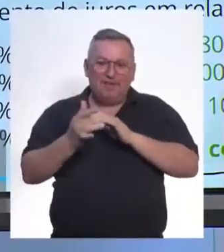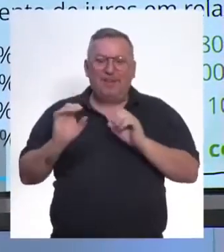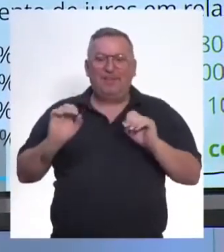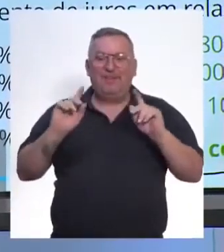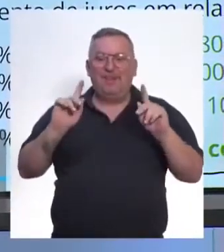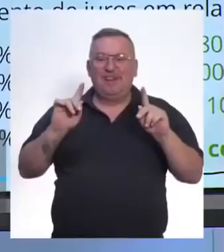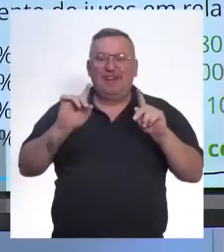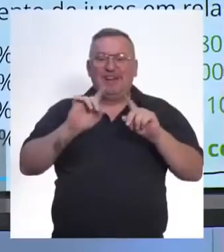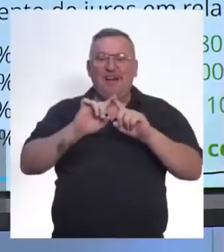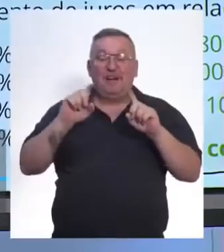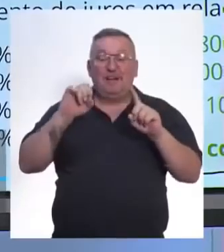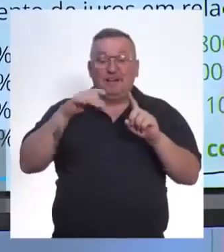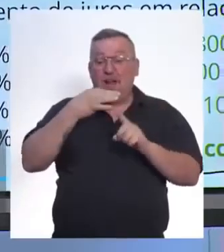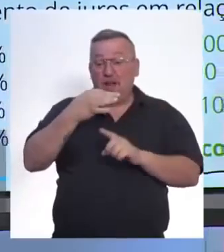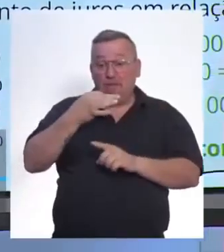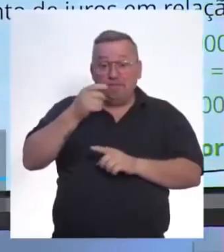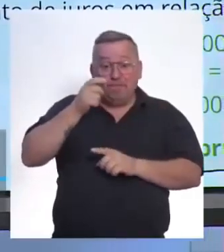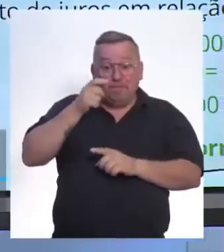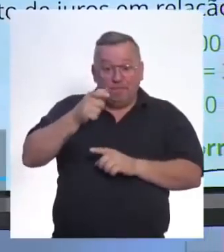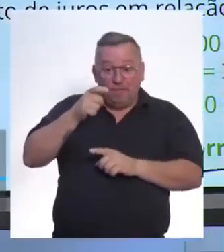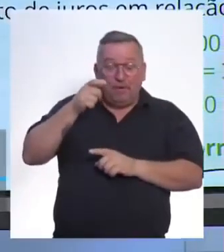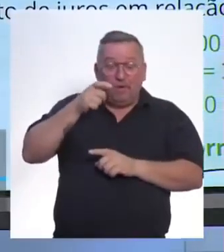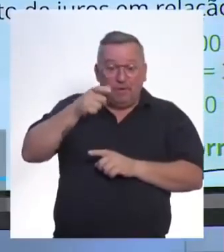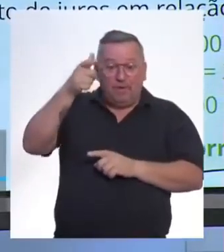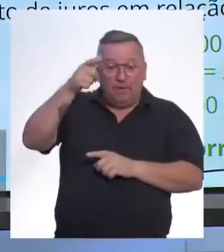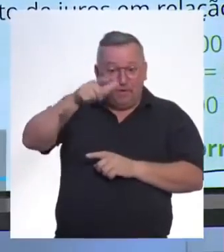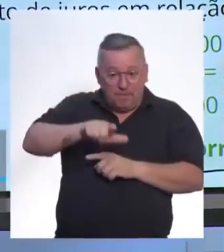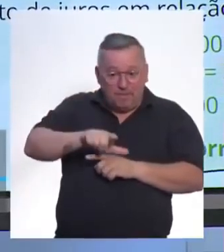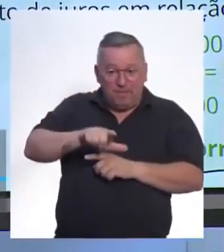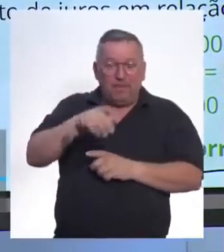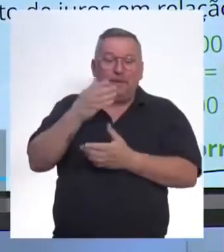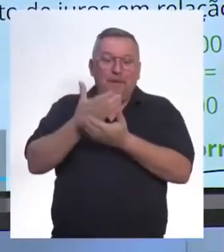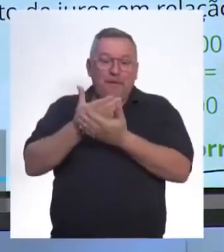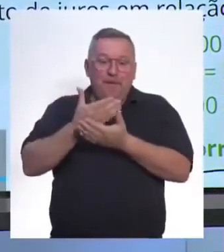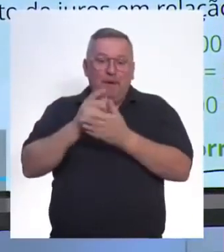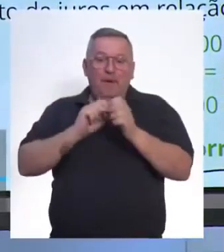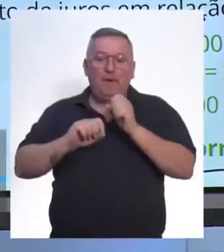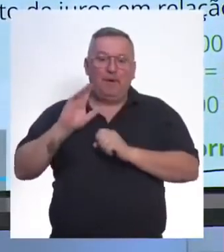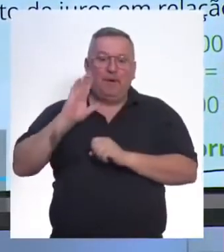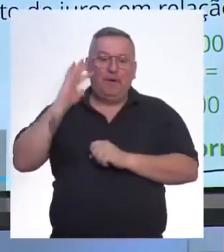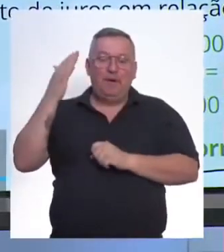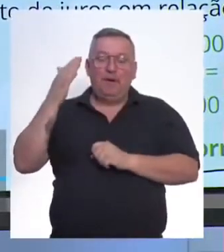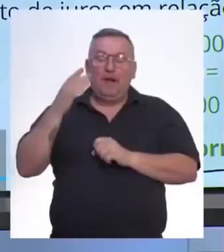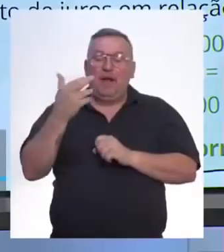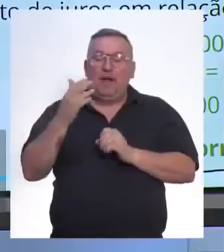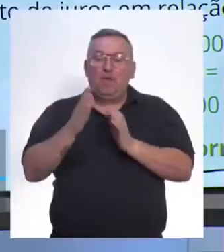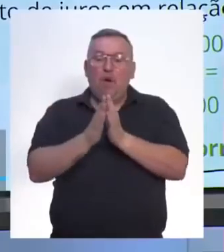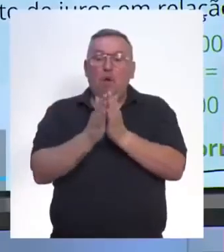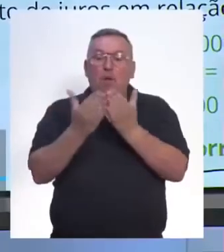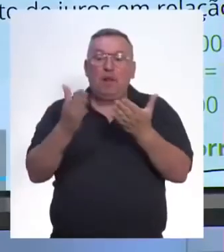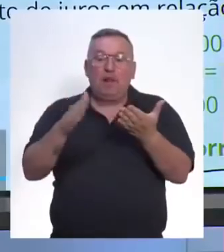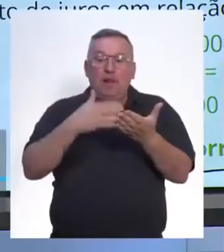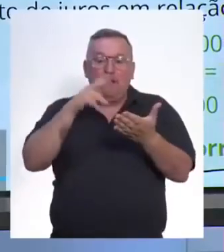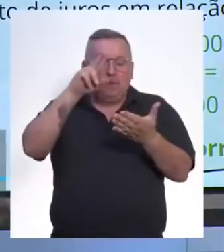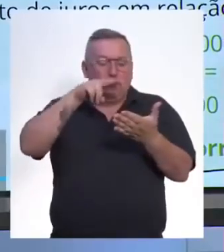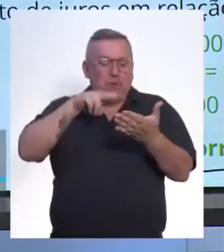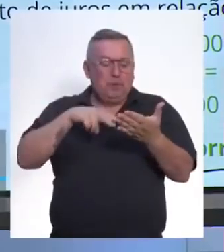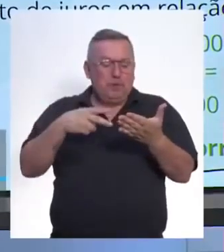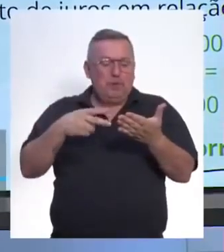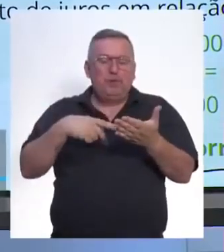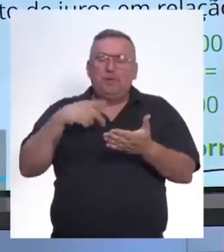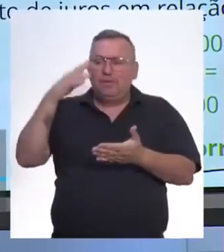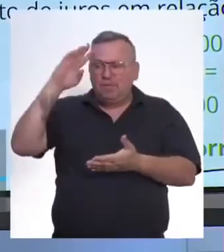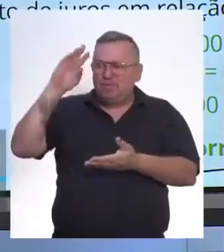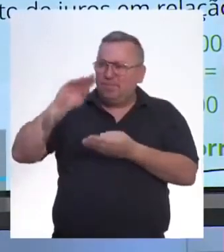tá? Então, se achou interessante, assista a aula novamente, aí o que acontece? É igual um livro, né? Você leu uma vez, tá,